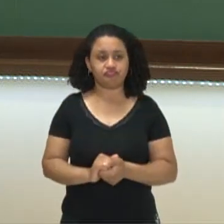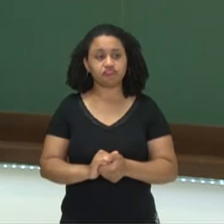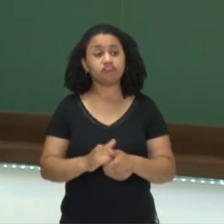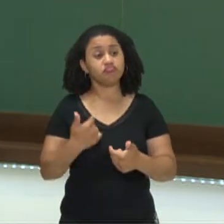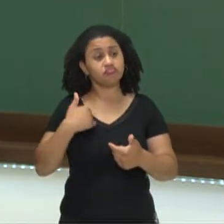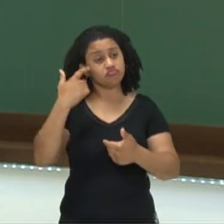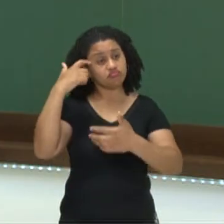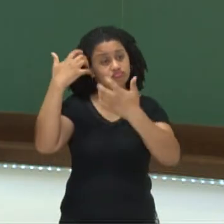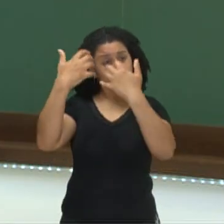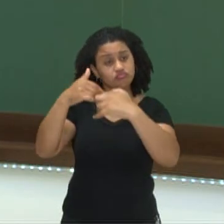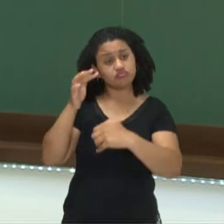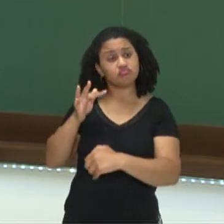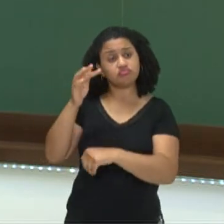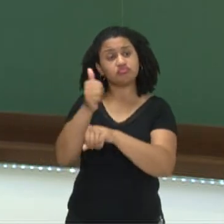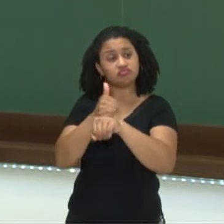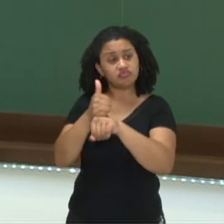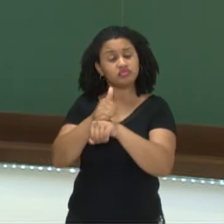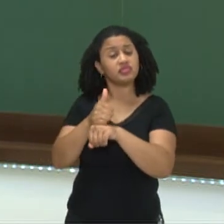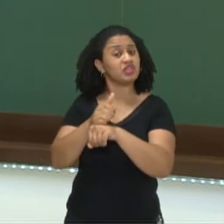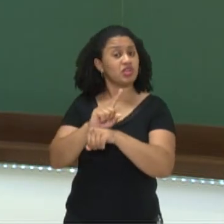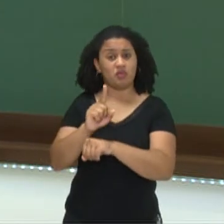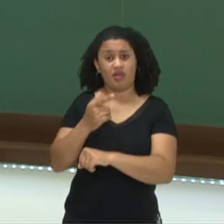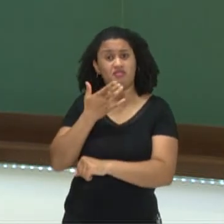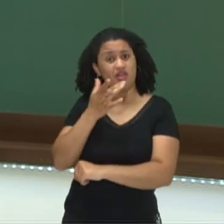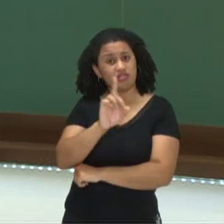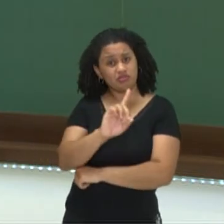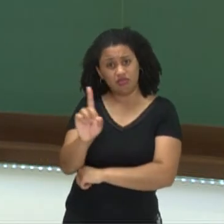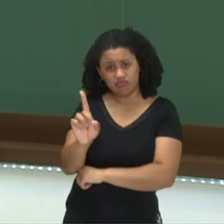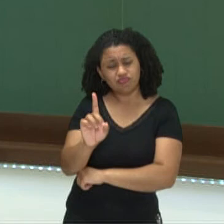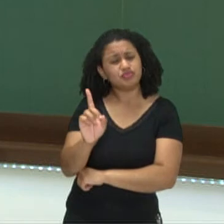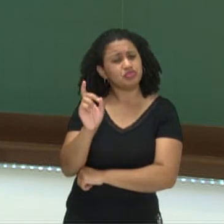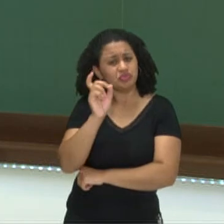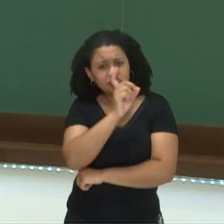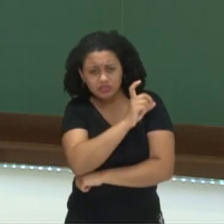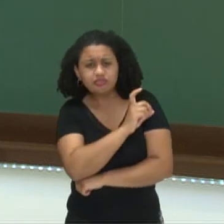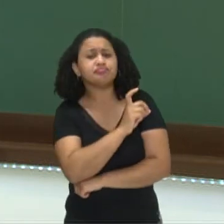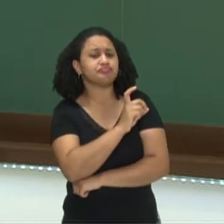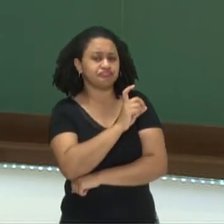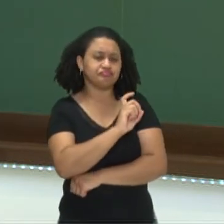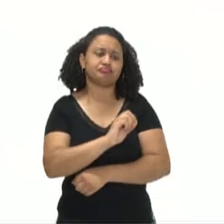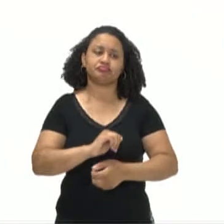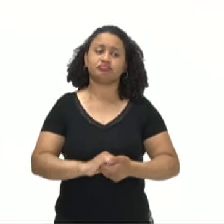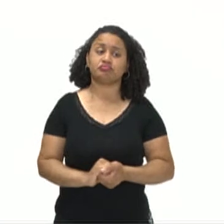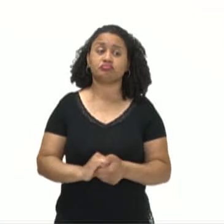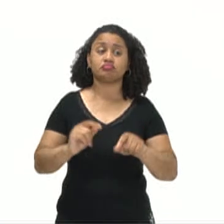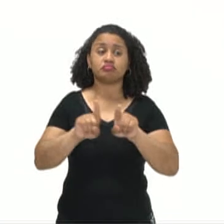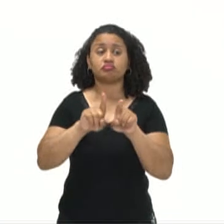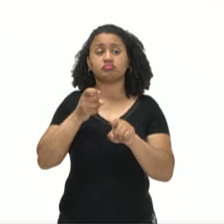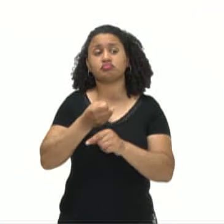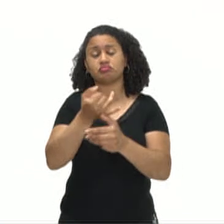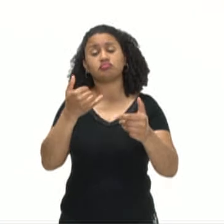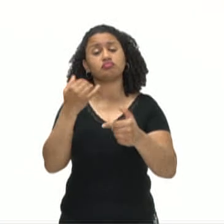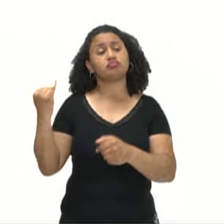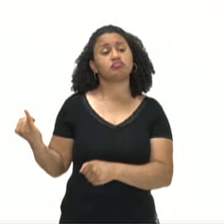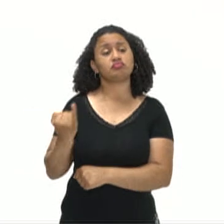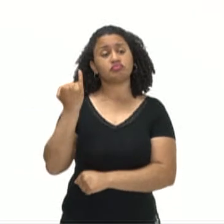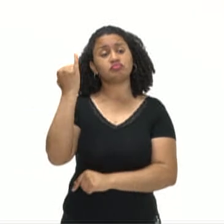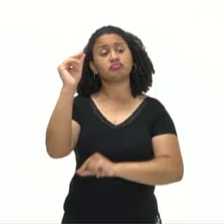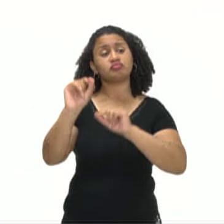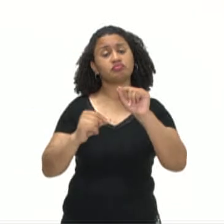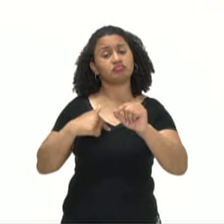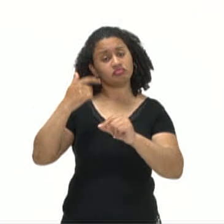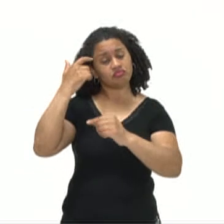que pensar em nosso futuro profissional não é tarefa fácil. Definitivamente não é. Algumas considerações importantes